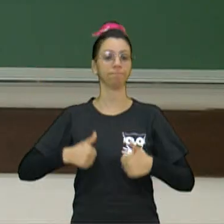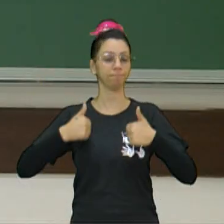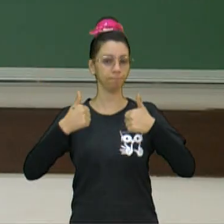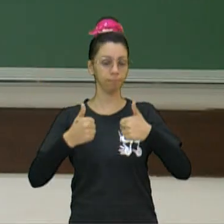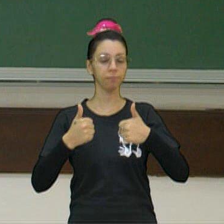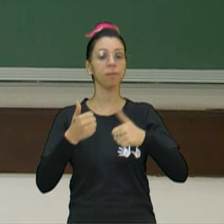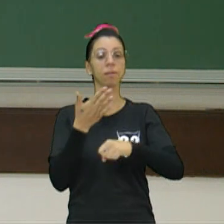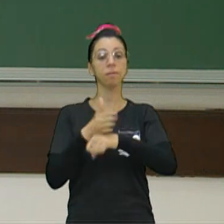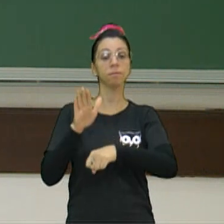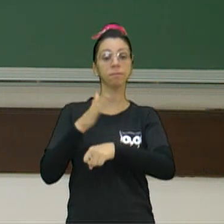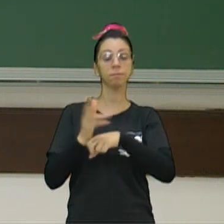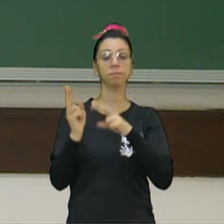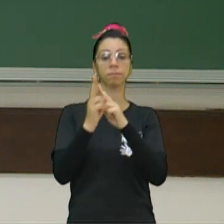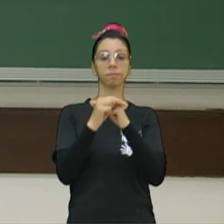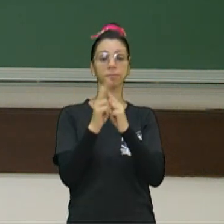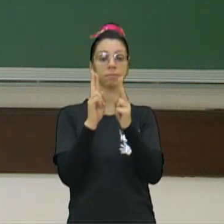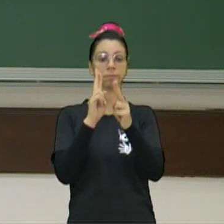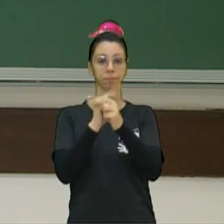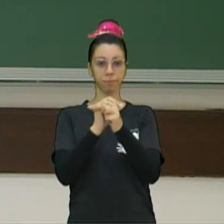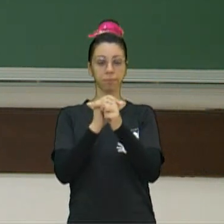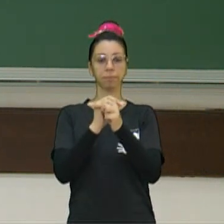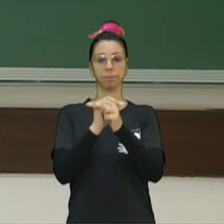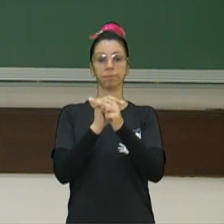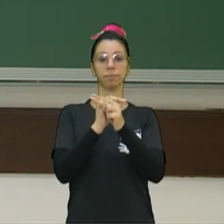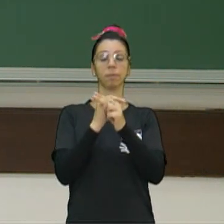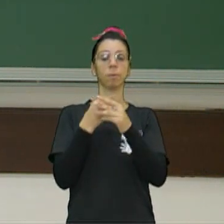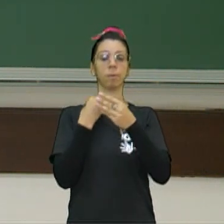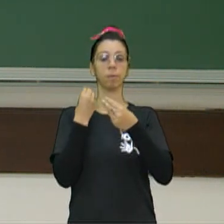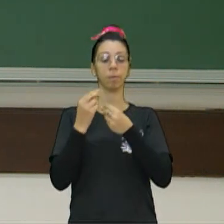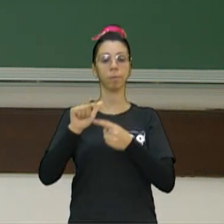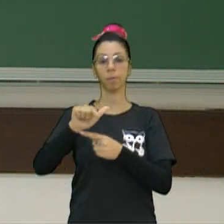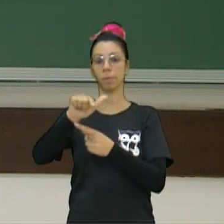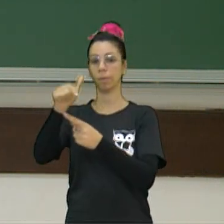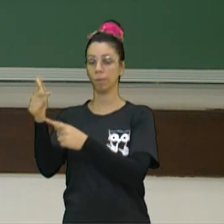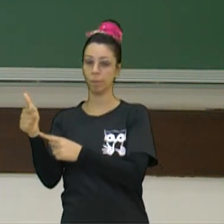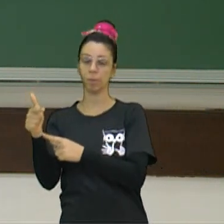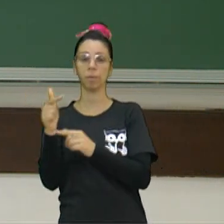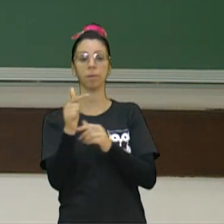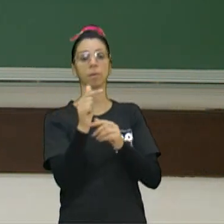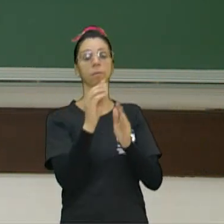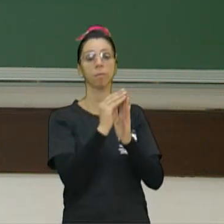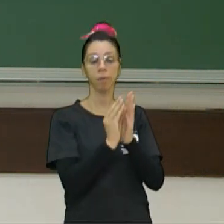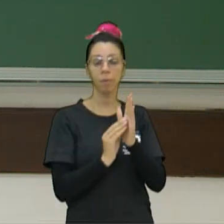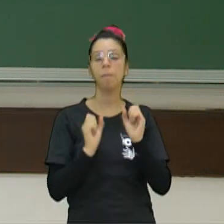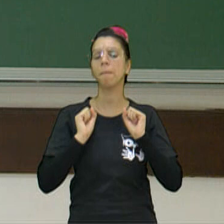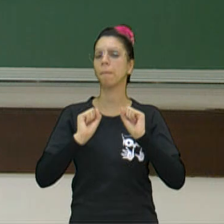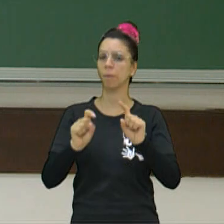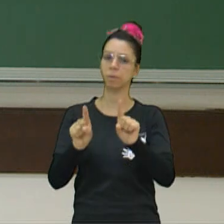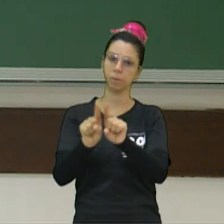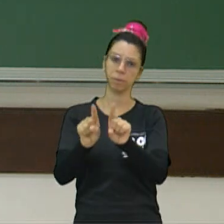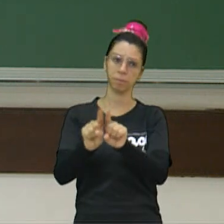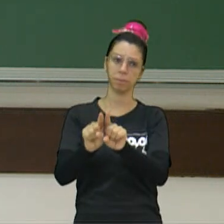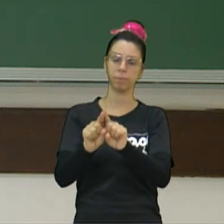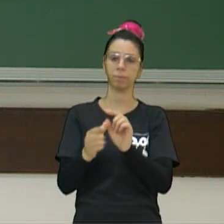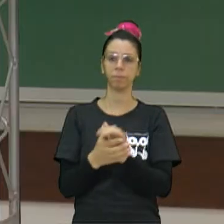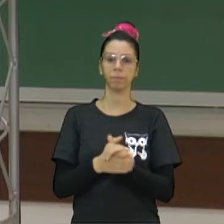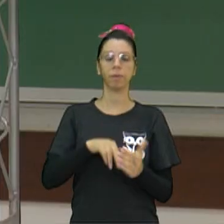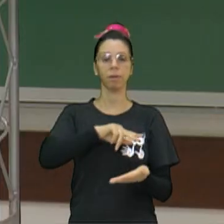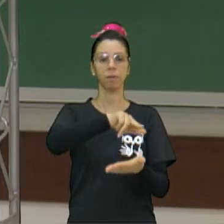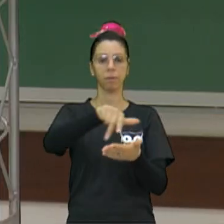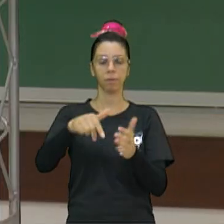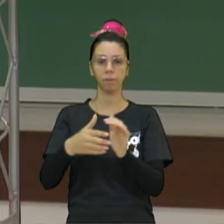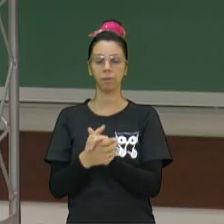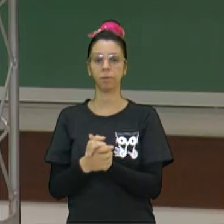do Pilates traz ao seu praticante, né? Como nas outras modalidades, também tem vários benefícios. Então, o primeiro aqui,